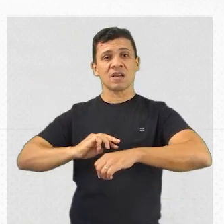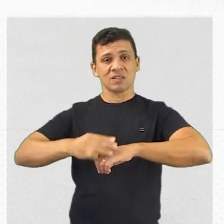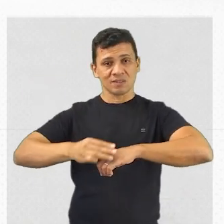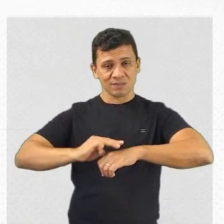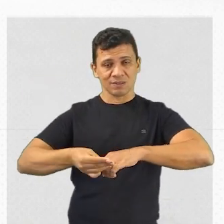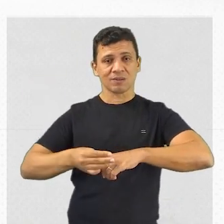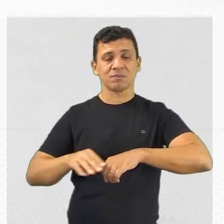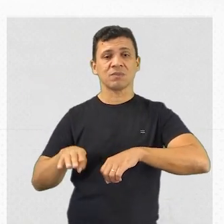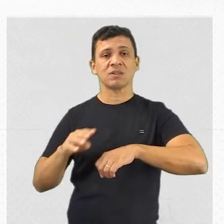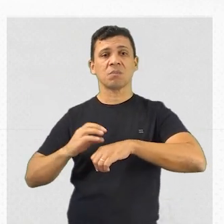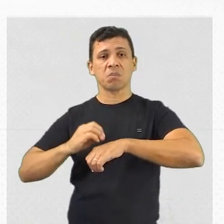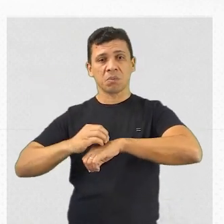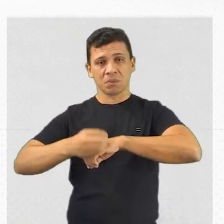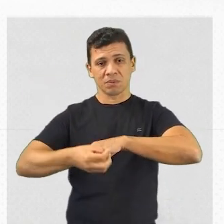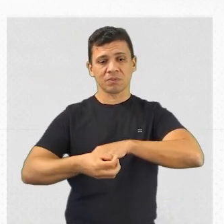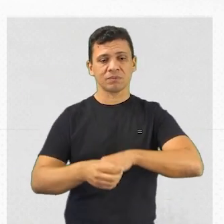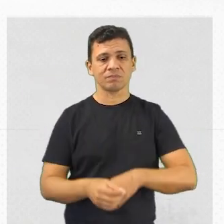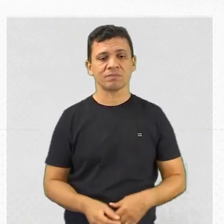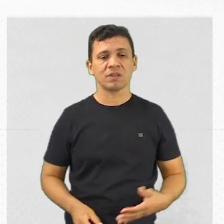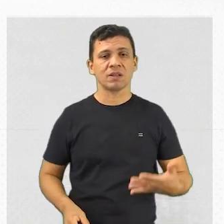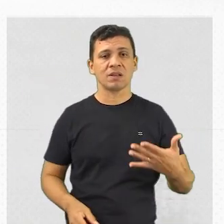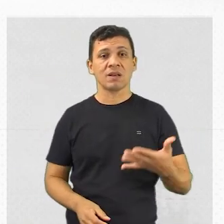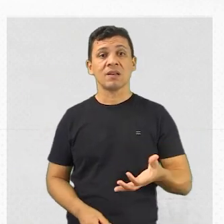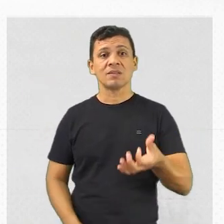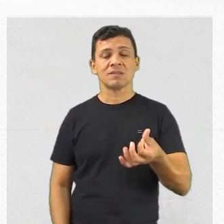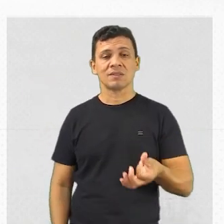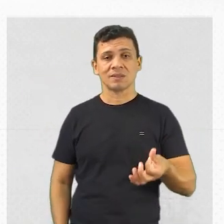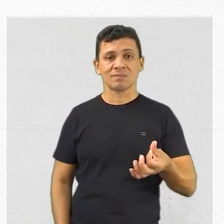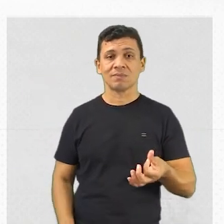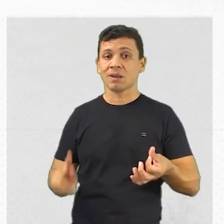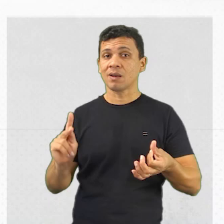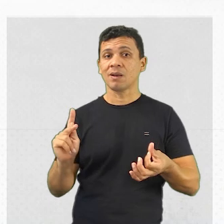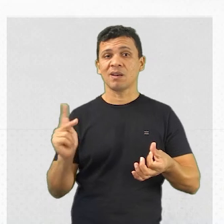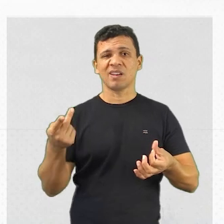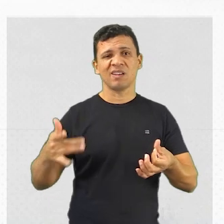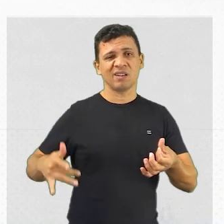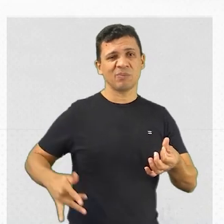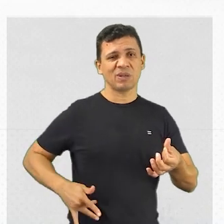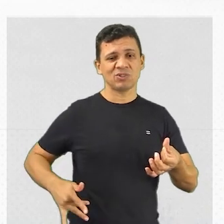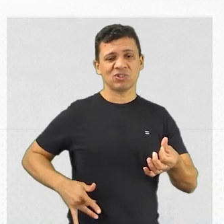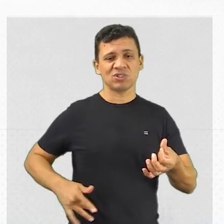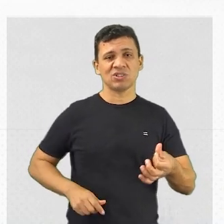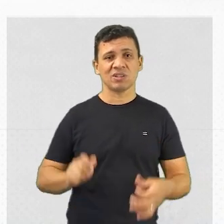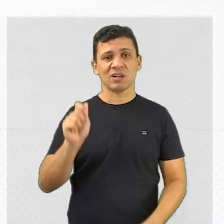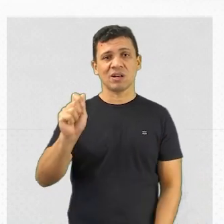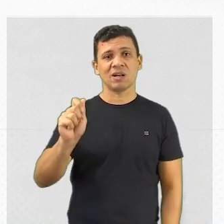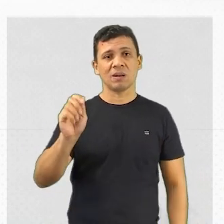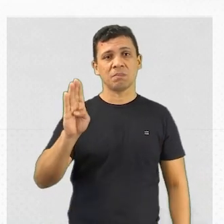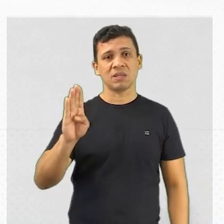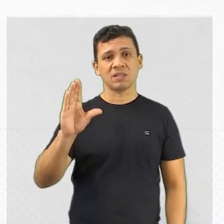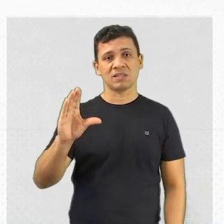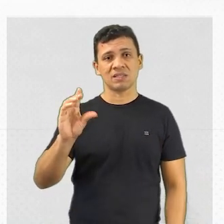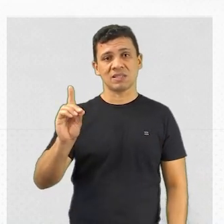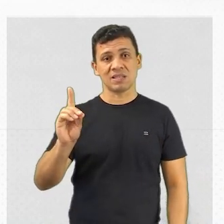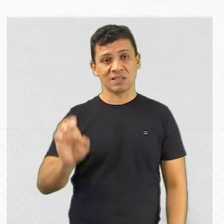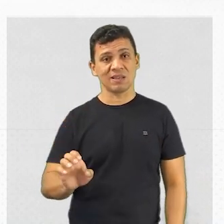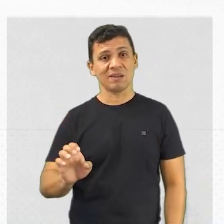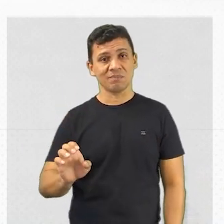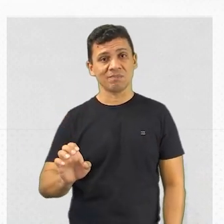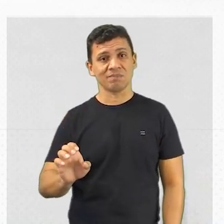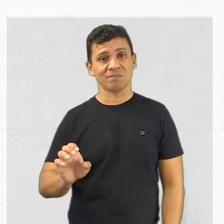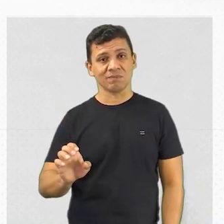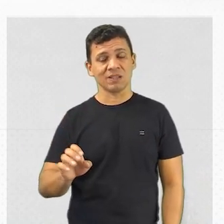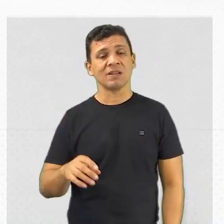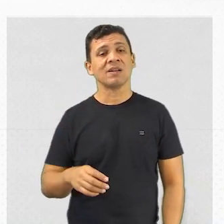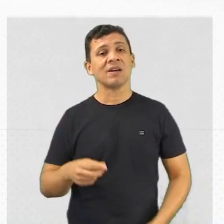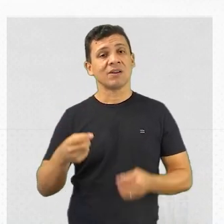aí, para finalizar, a gente vai falar um pouquinho da hepatite, né, o vírus da hepatite, a hepatite A, B, C, D e E, tá? A gente vai falar um pouquinho deles também